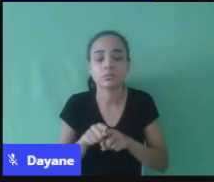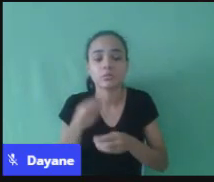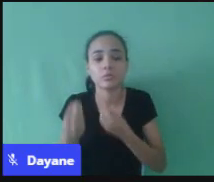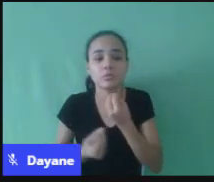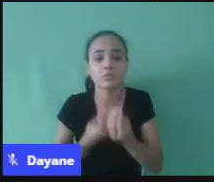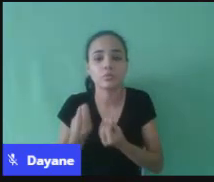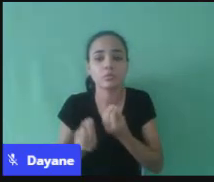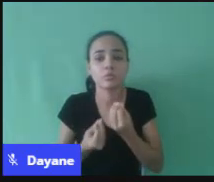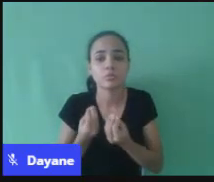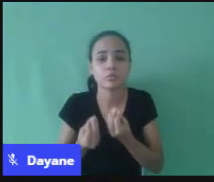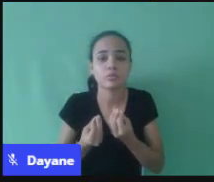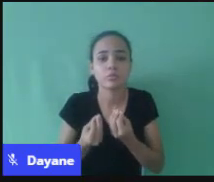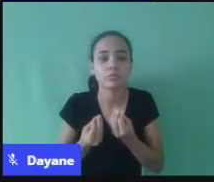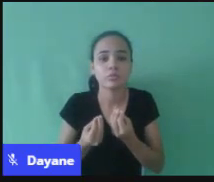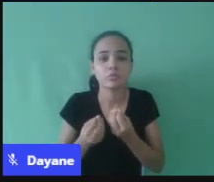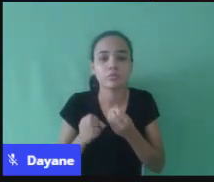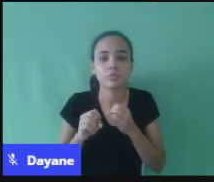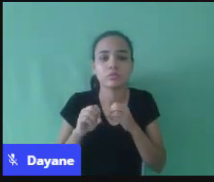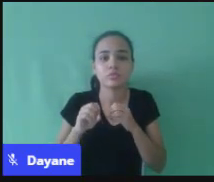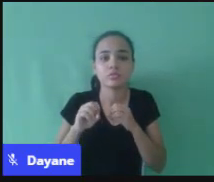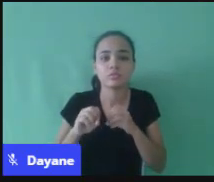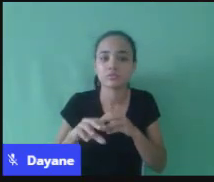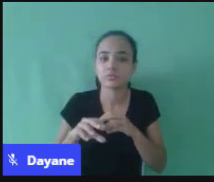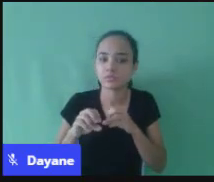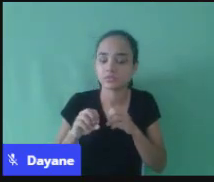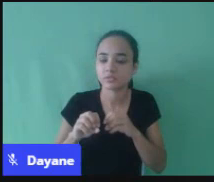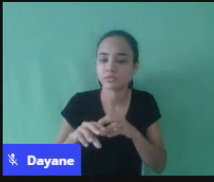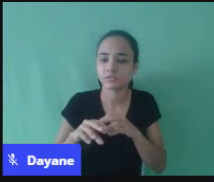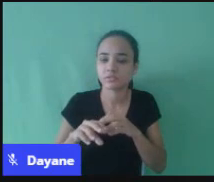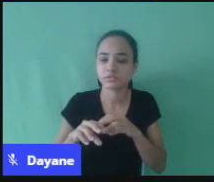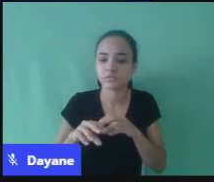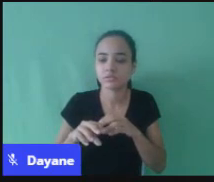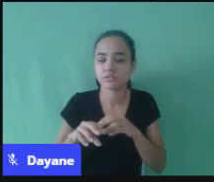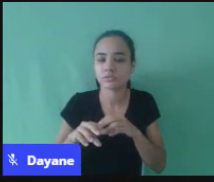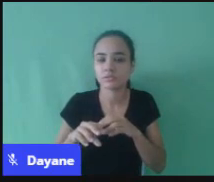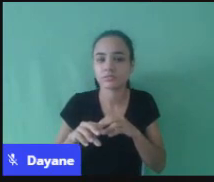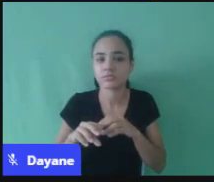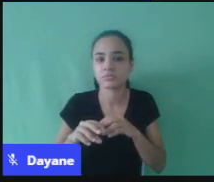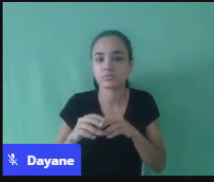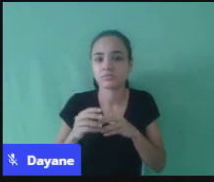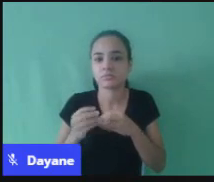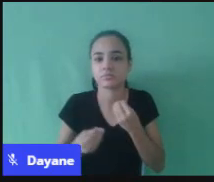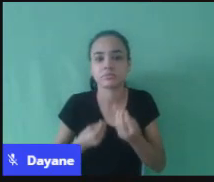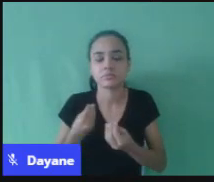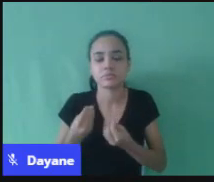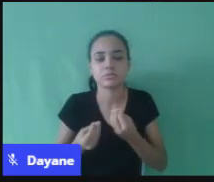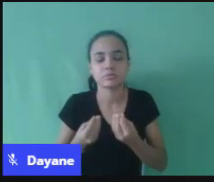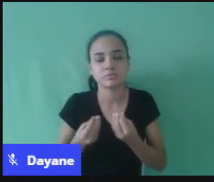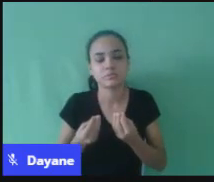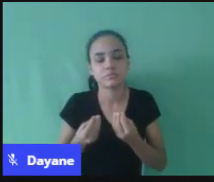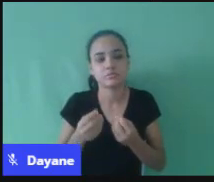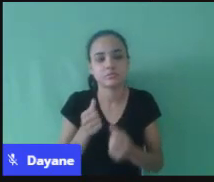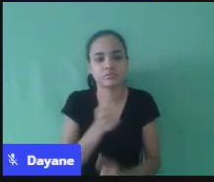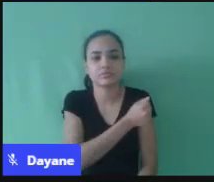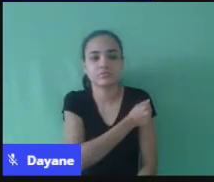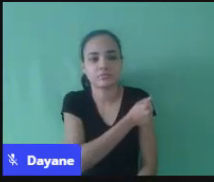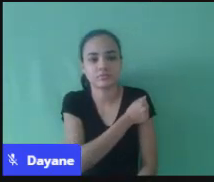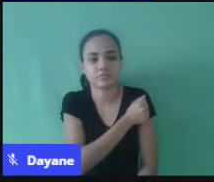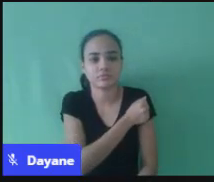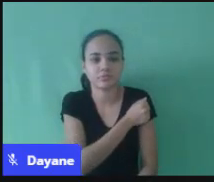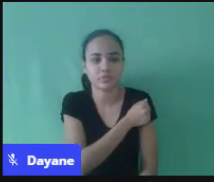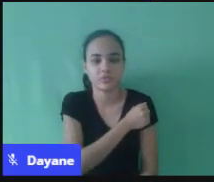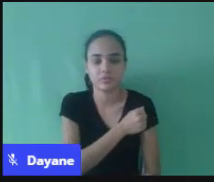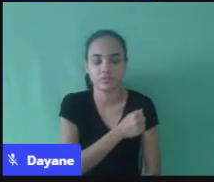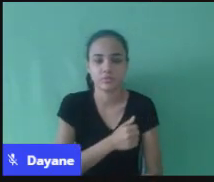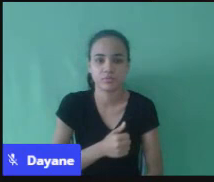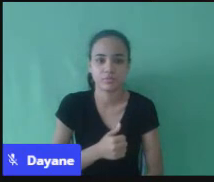manusear, como mexer mesmo e como aprender com a própria tecnologia. E esse processo ele é cotidiano.